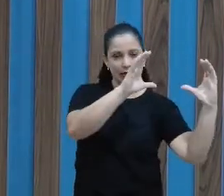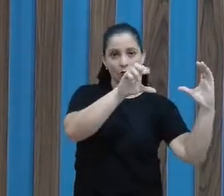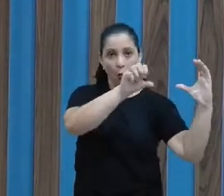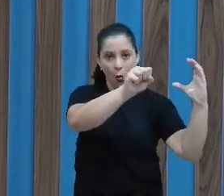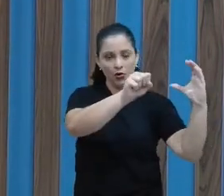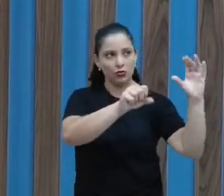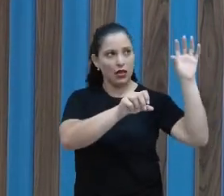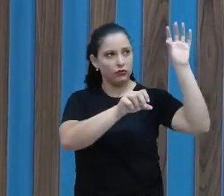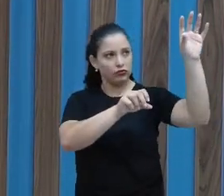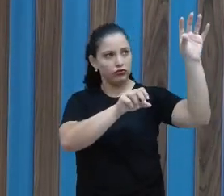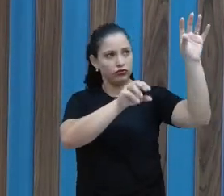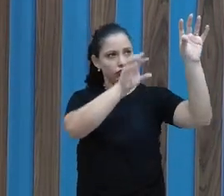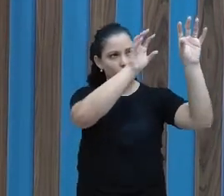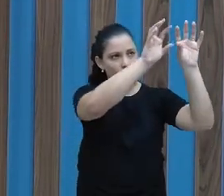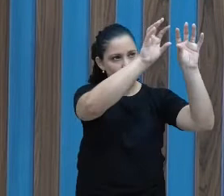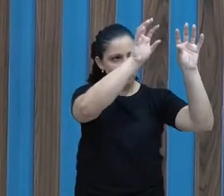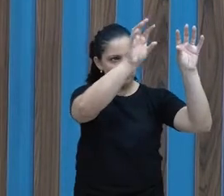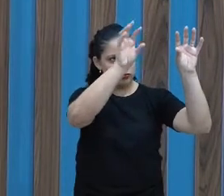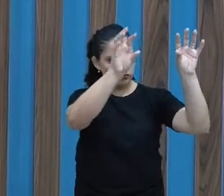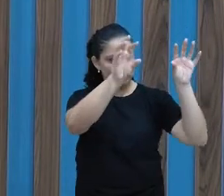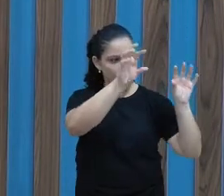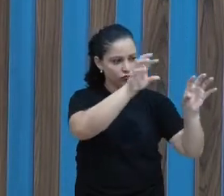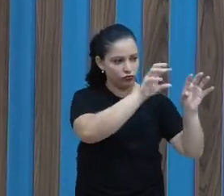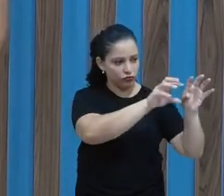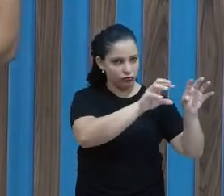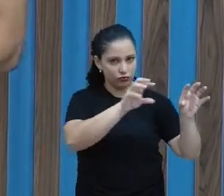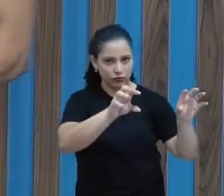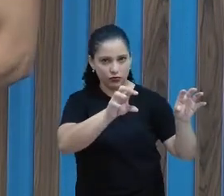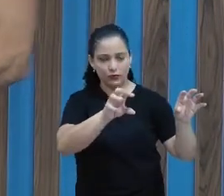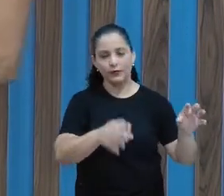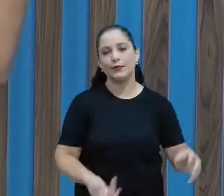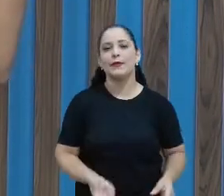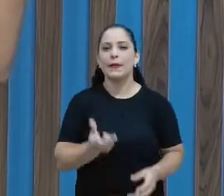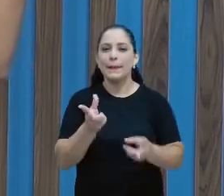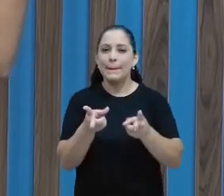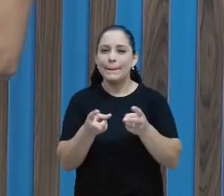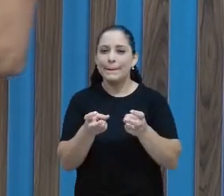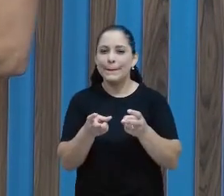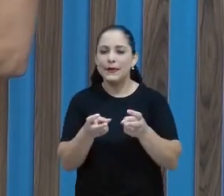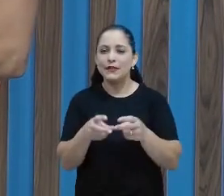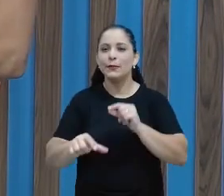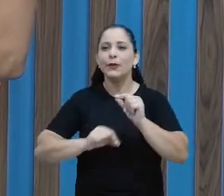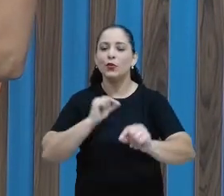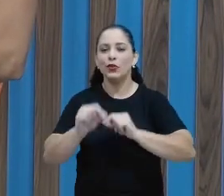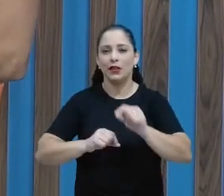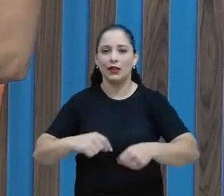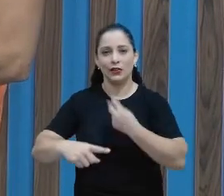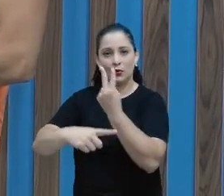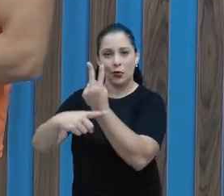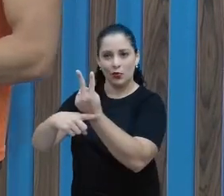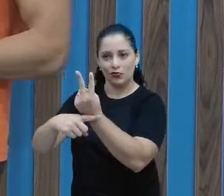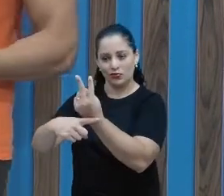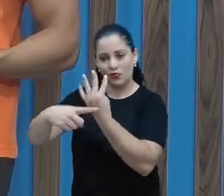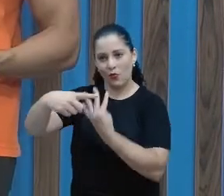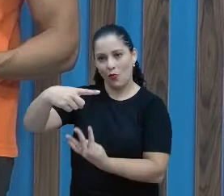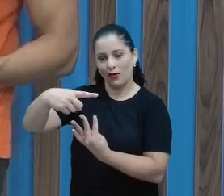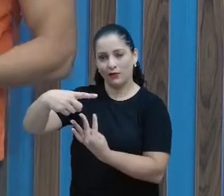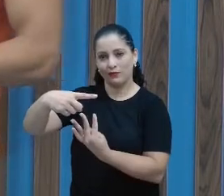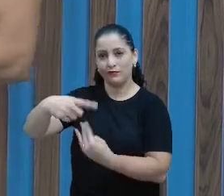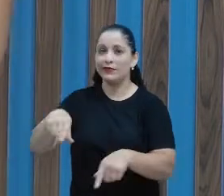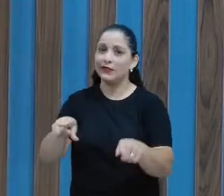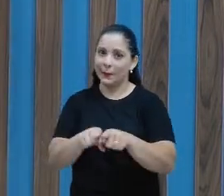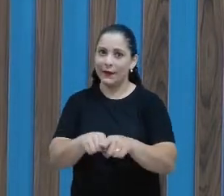você pode notar que tanto o numerador quanto o denominador, eles também foram multiplicados por